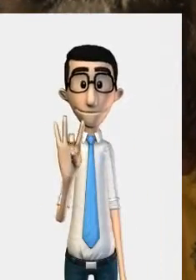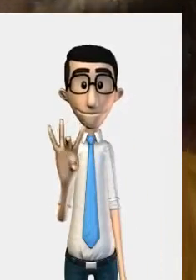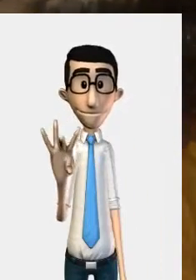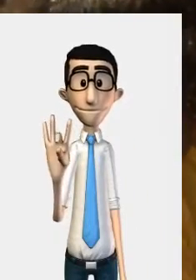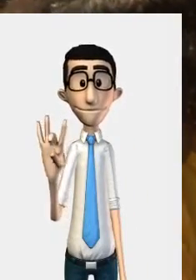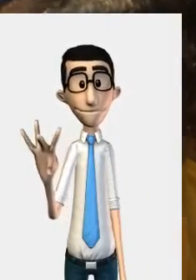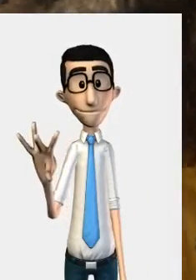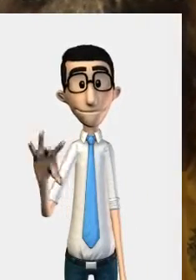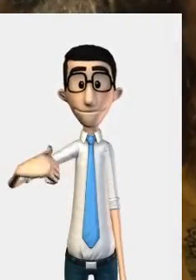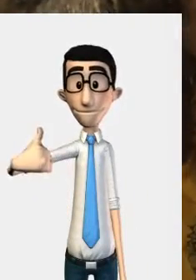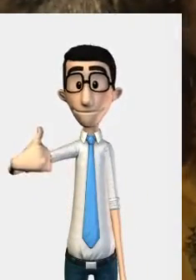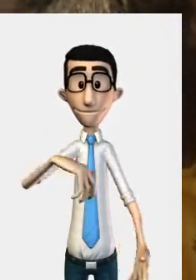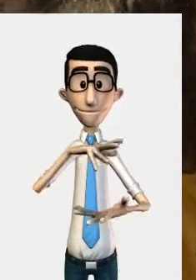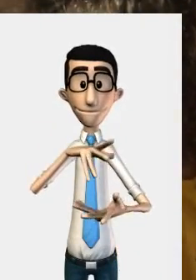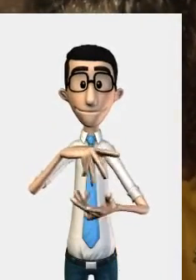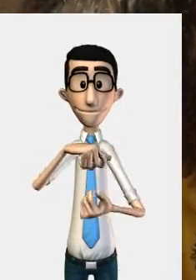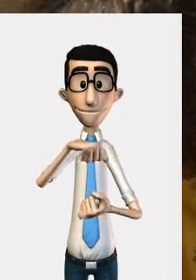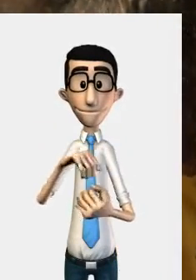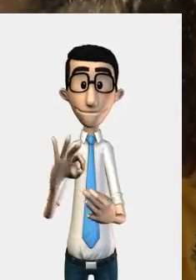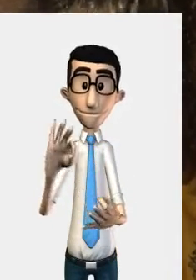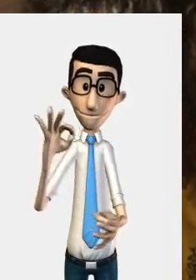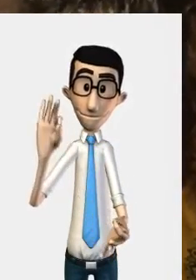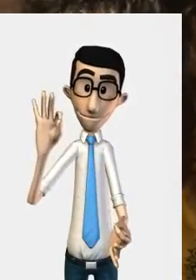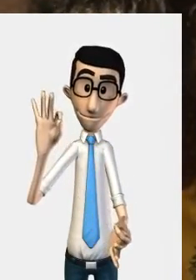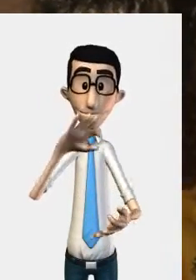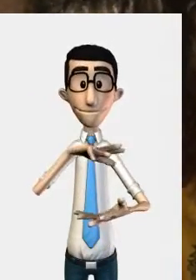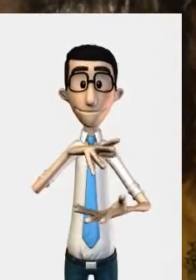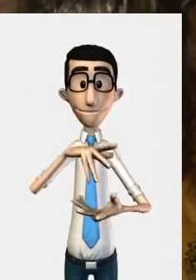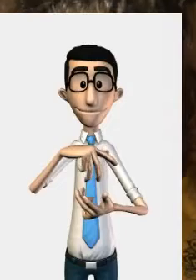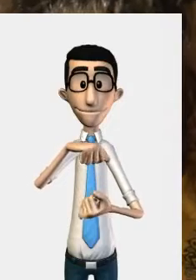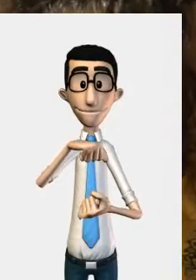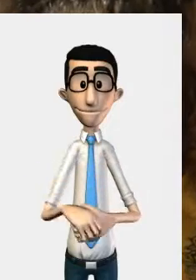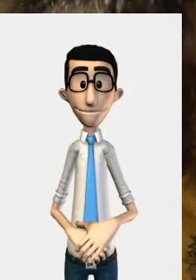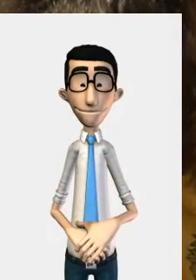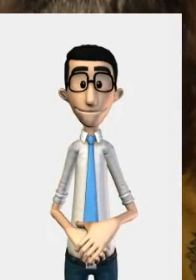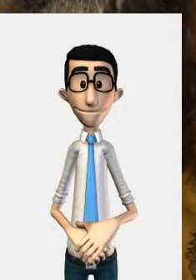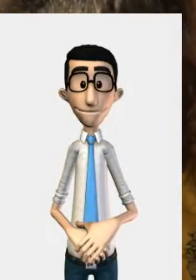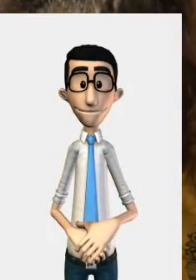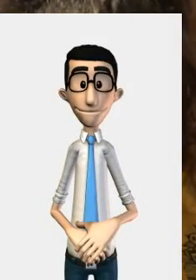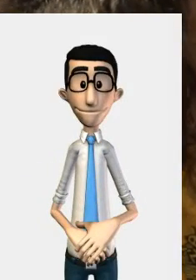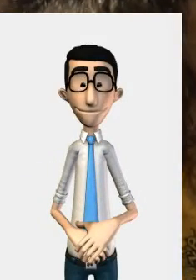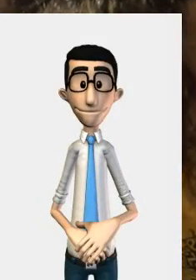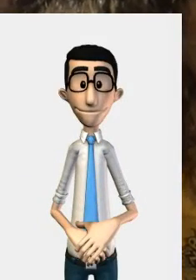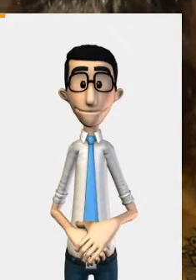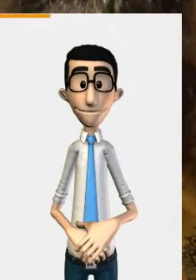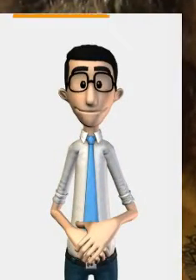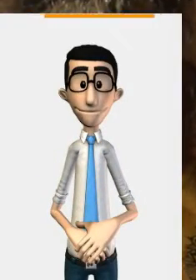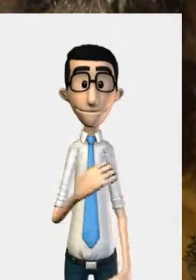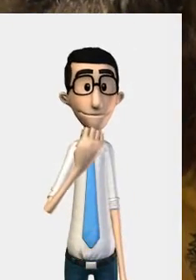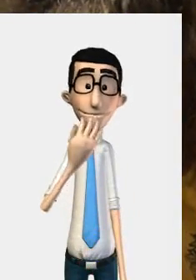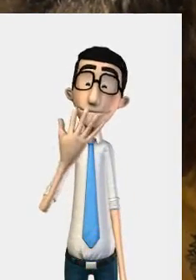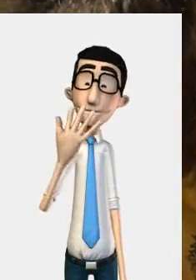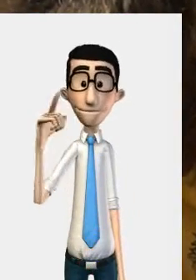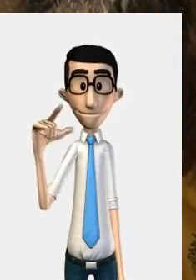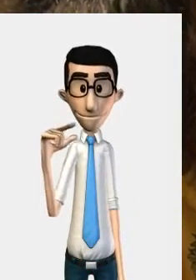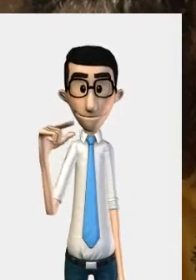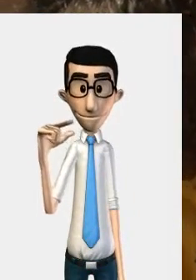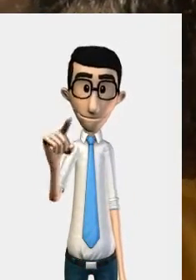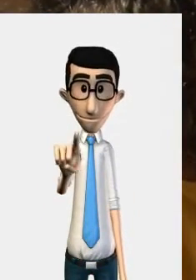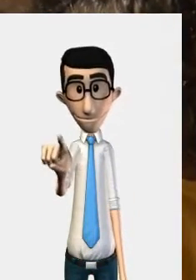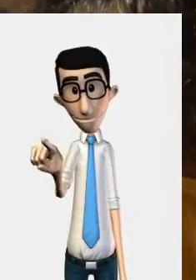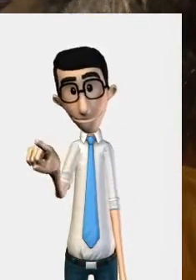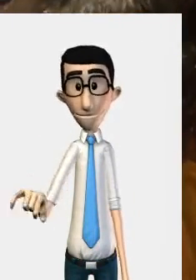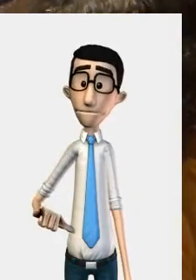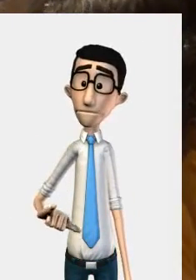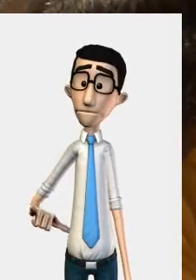positivo e é bem-vindo dentro da terapia ABA. Por quê? Porque o que é reforço? É tudo aquilo que vai aumentar a probabilidade